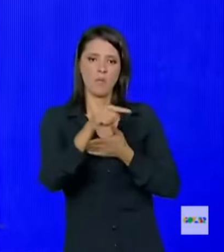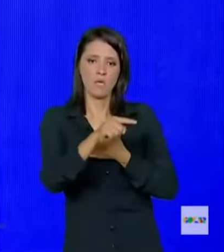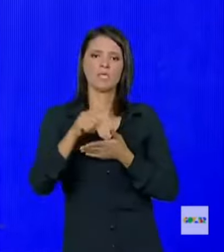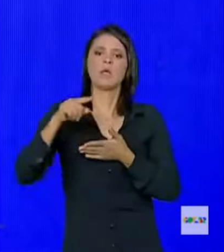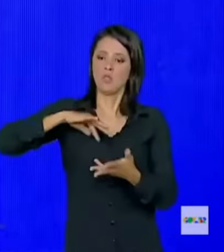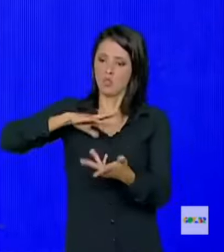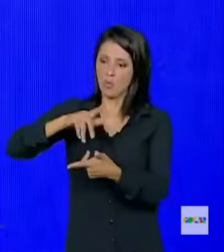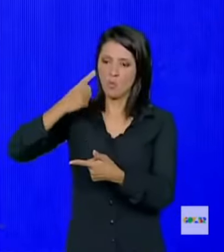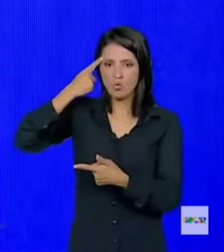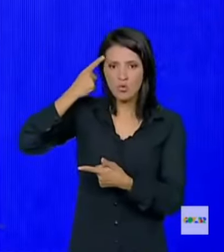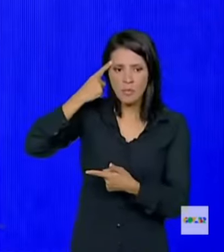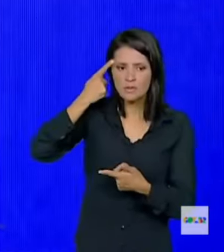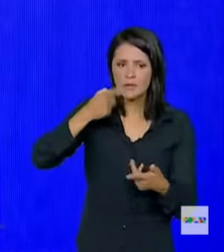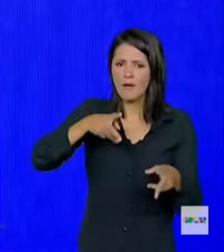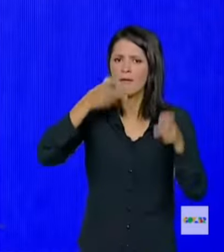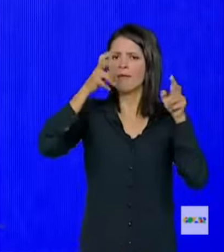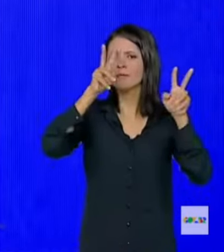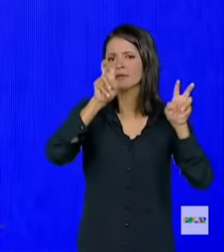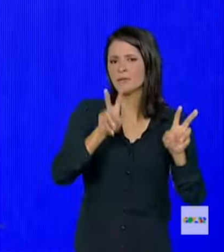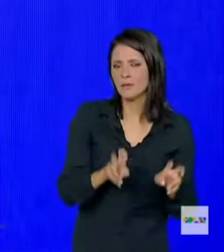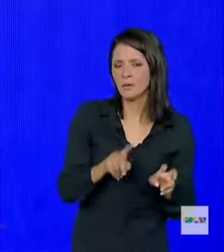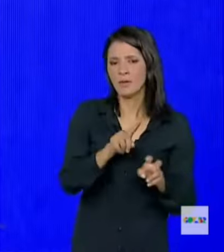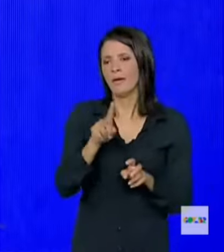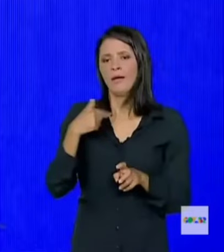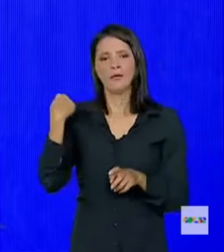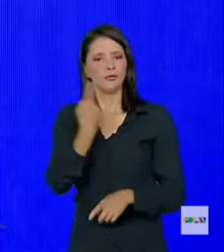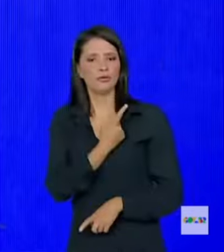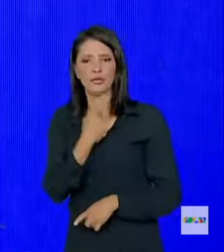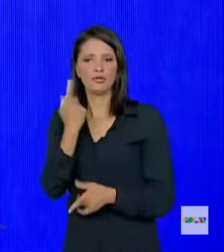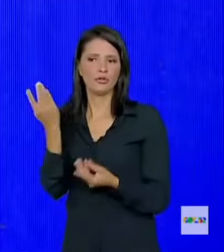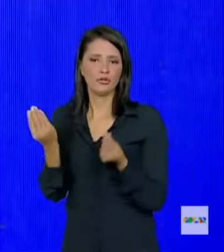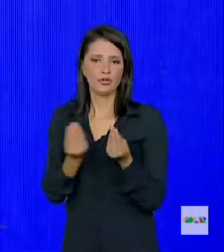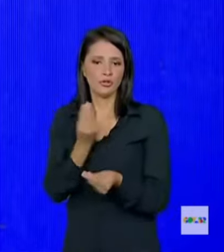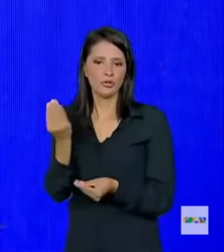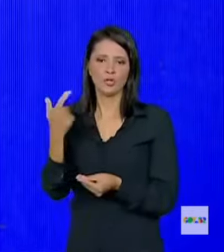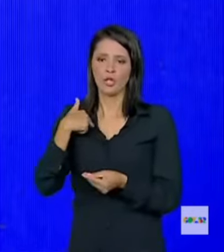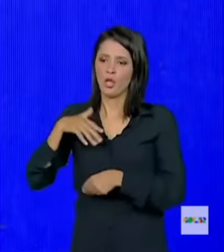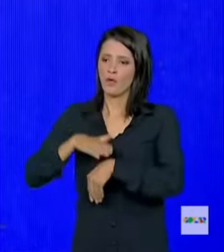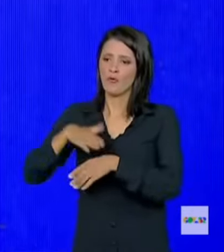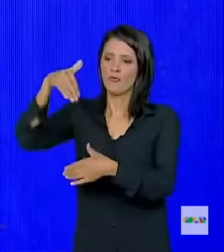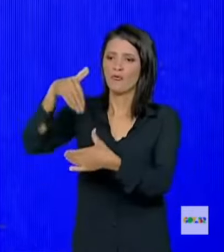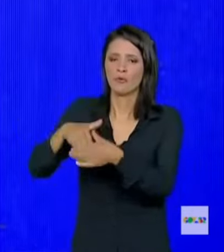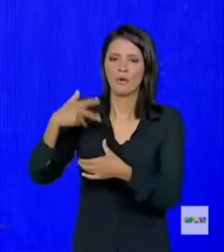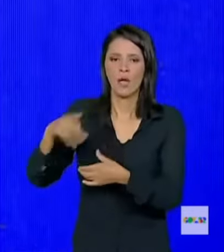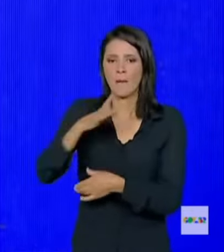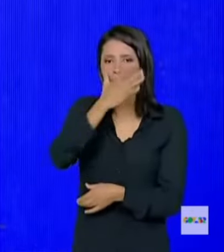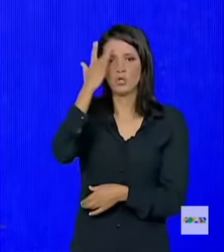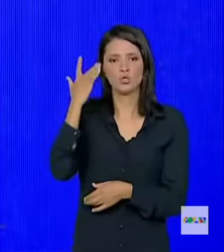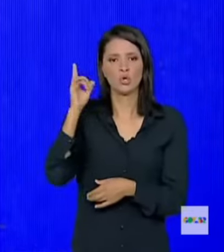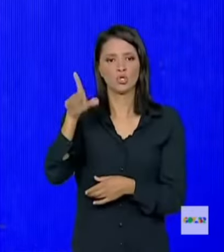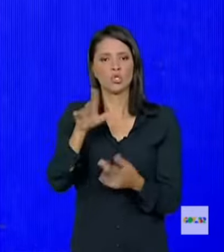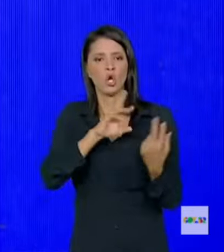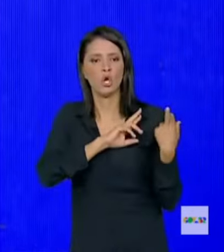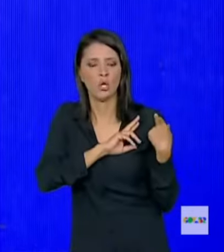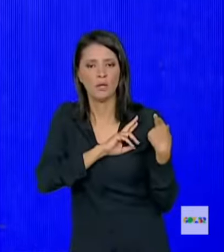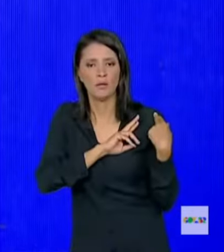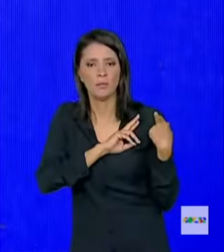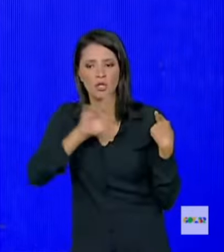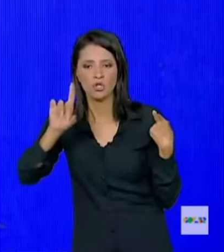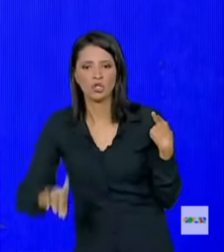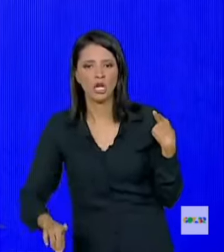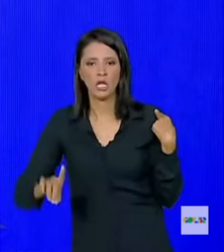no mundo para que a gente não votasse ao tempo em que as pessoas só tinham deveres e não tinham